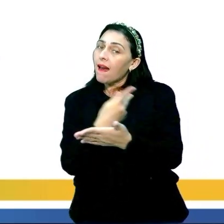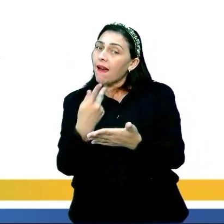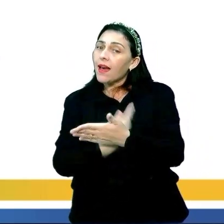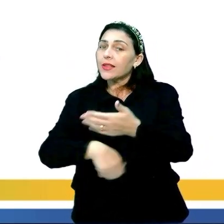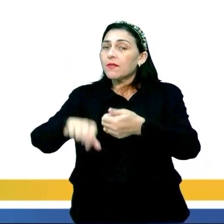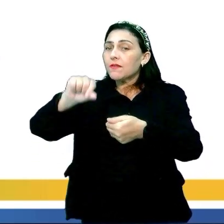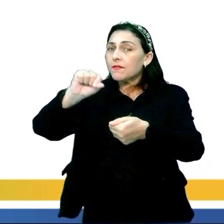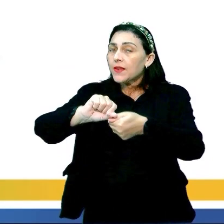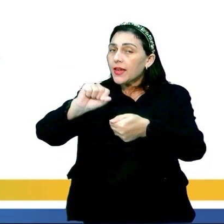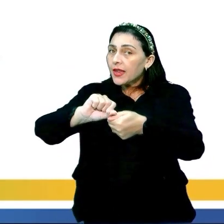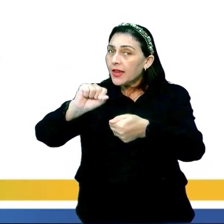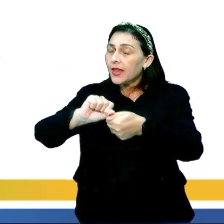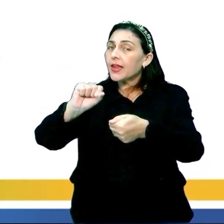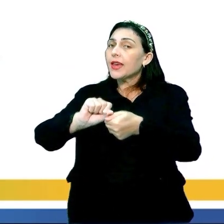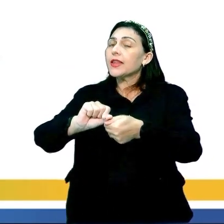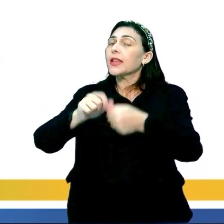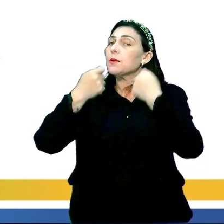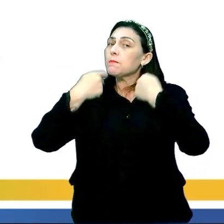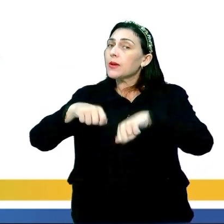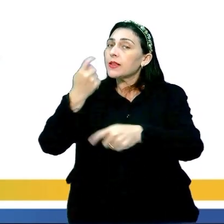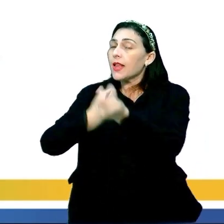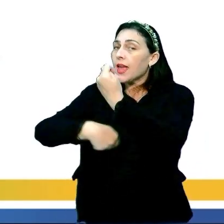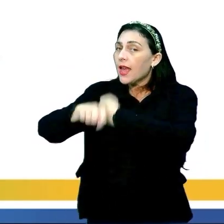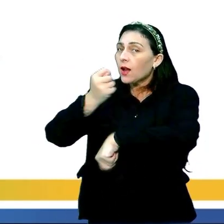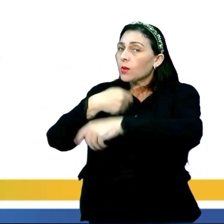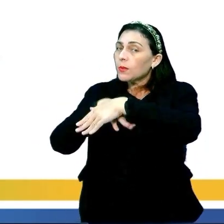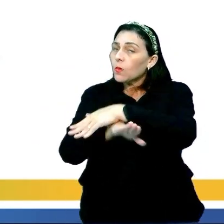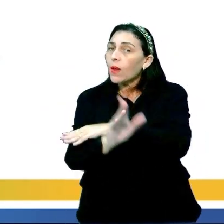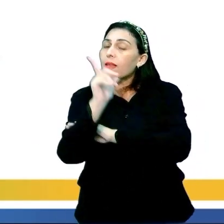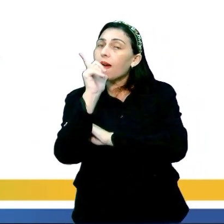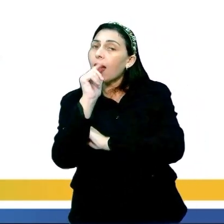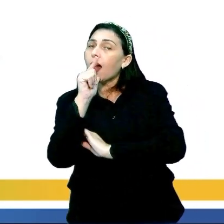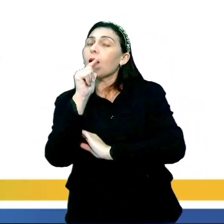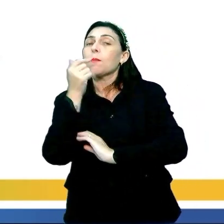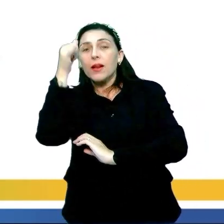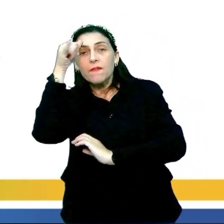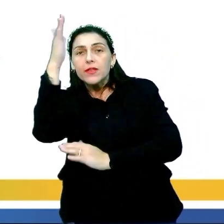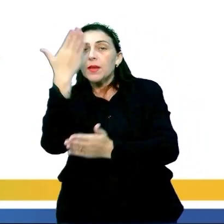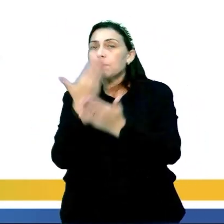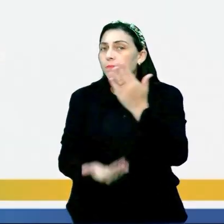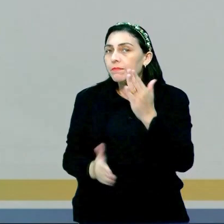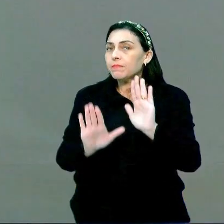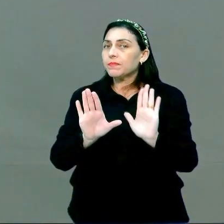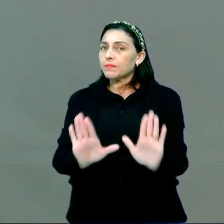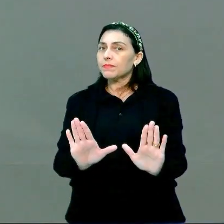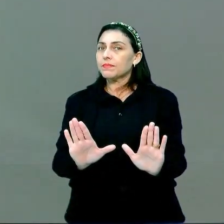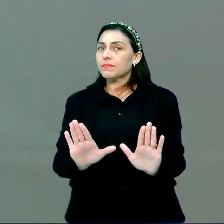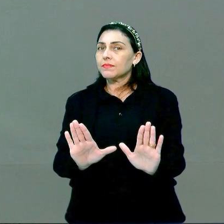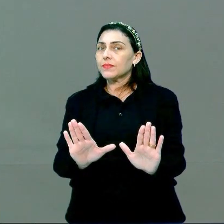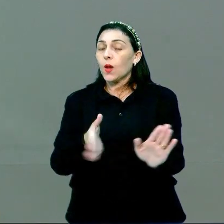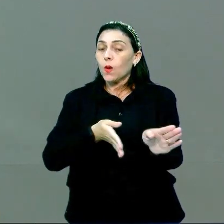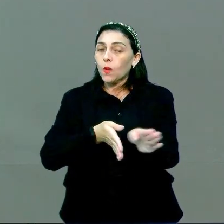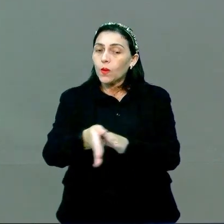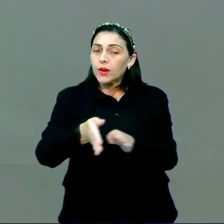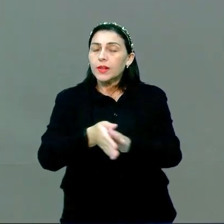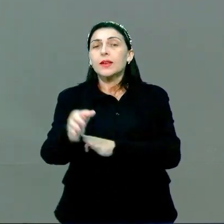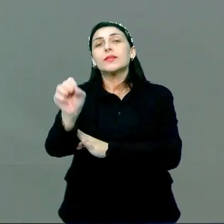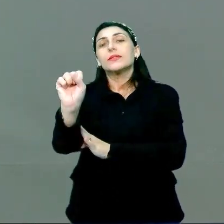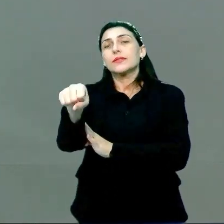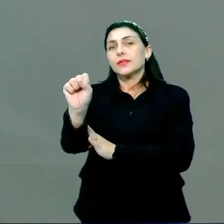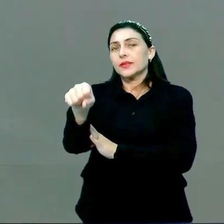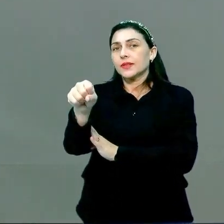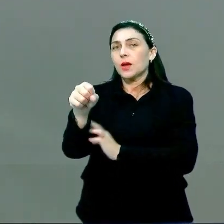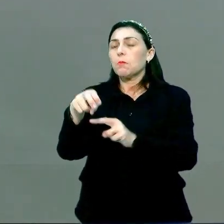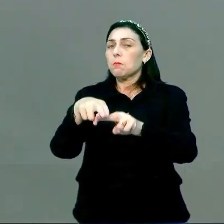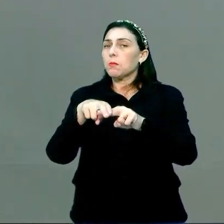às ações a serem realizadas para a economia da água. Opa! Orientação, sim.